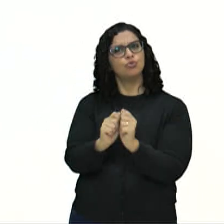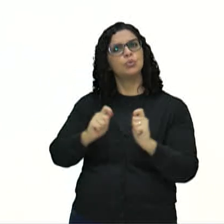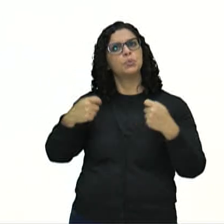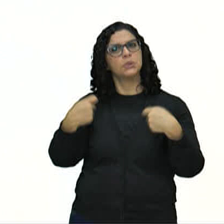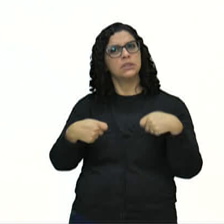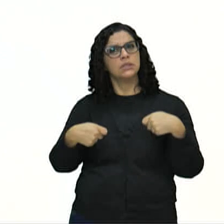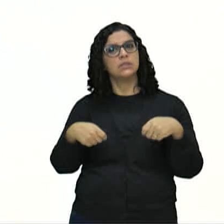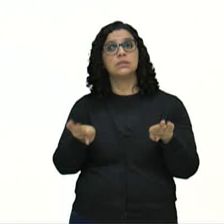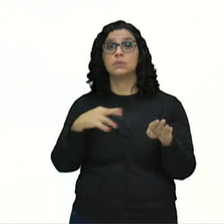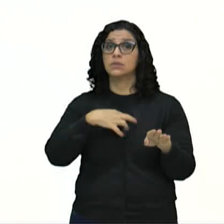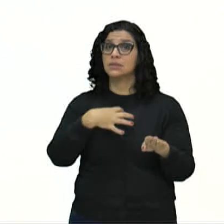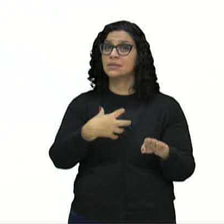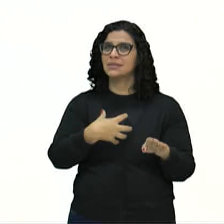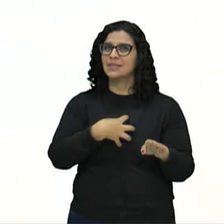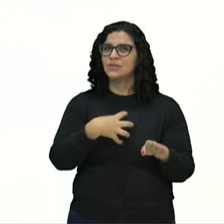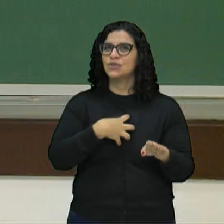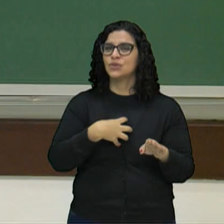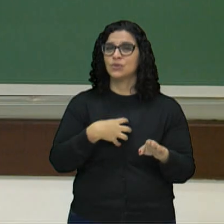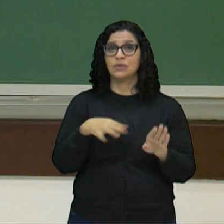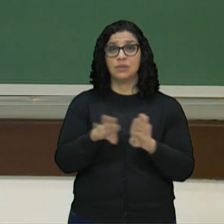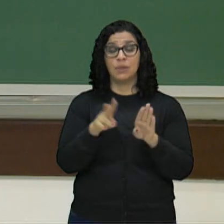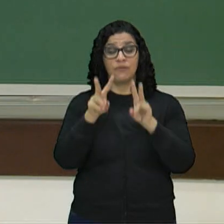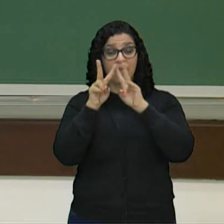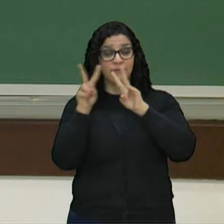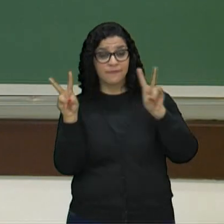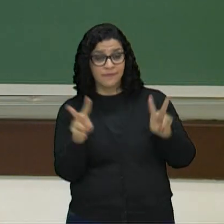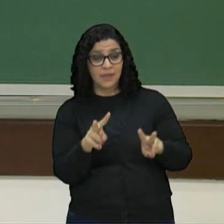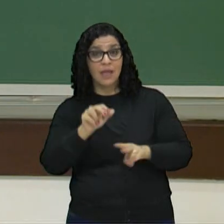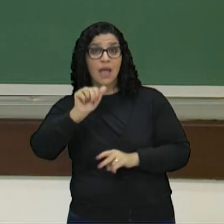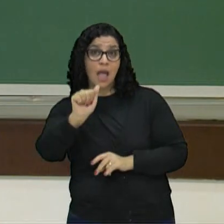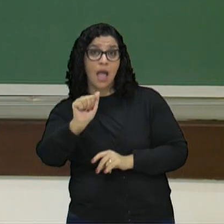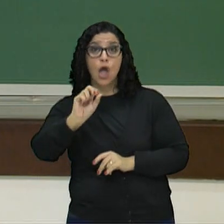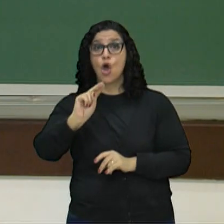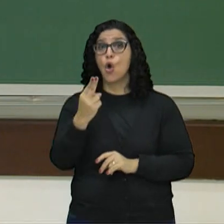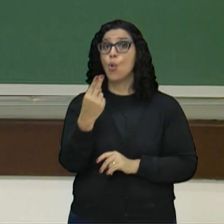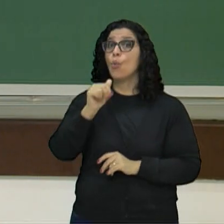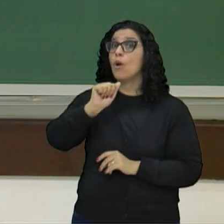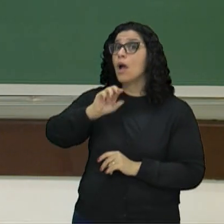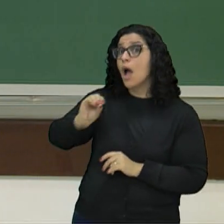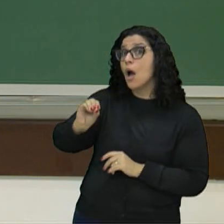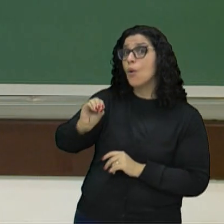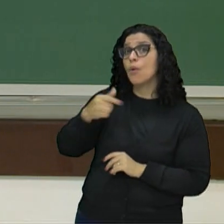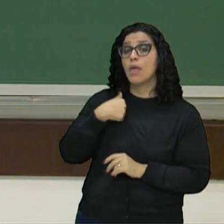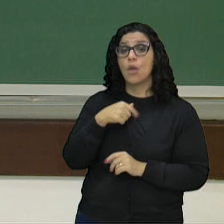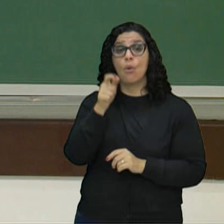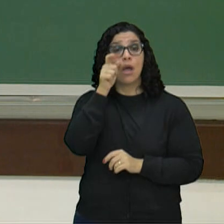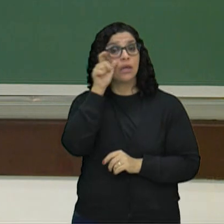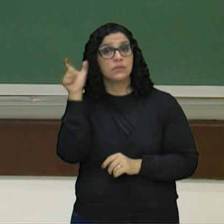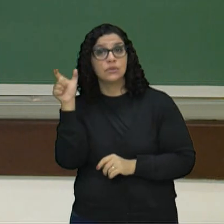esse sentido. Assistir a ou assistir ao. Eu